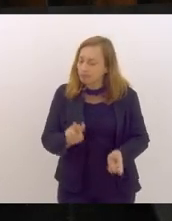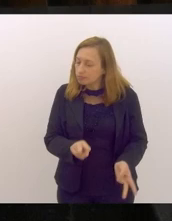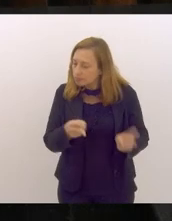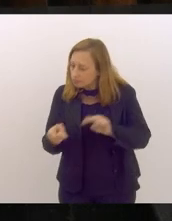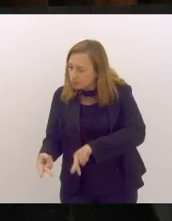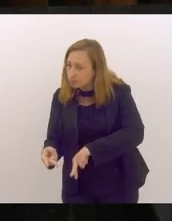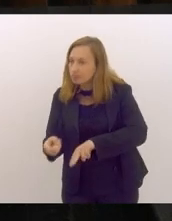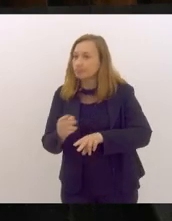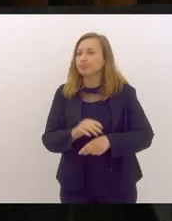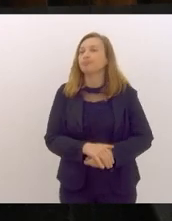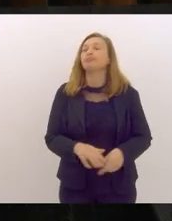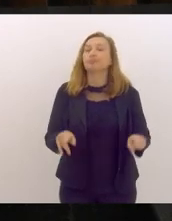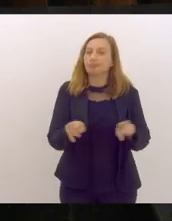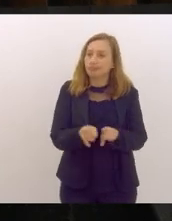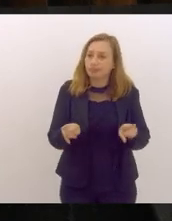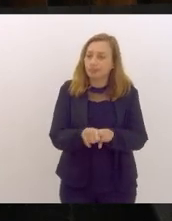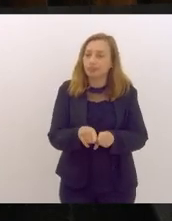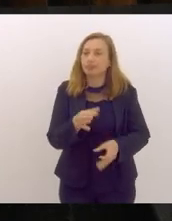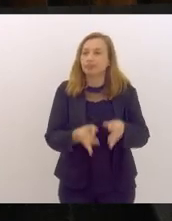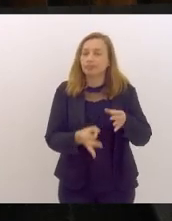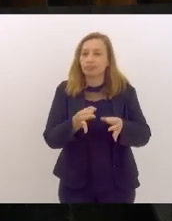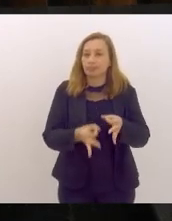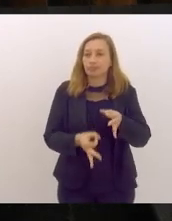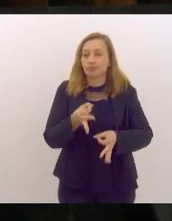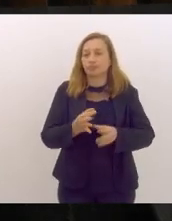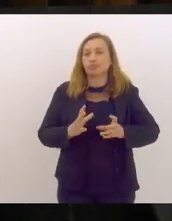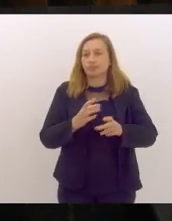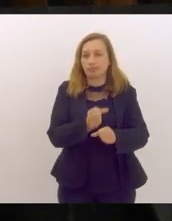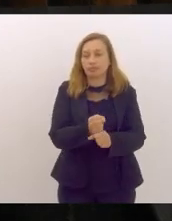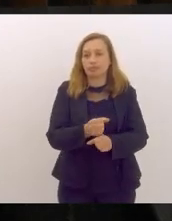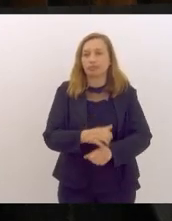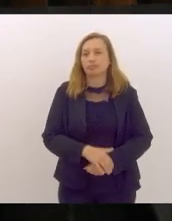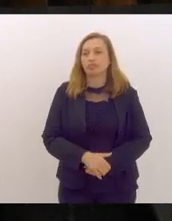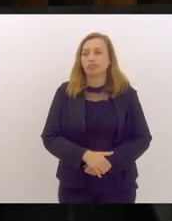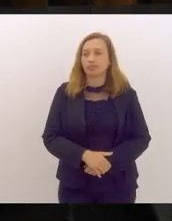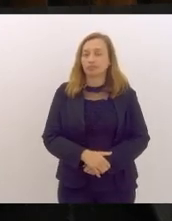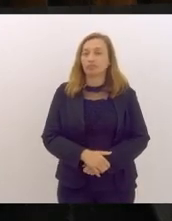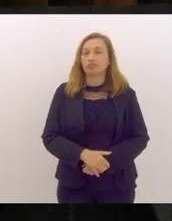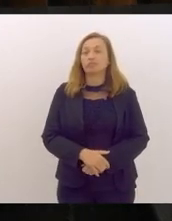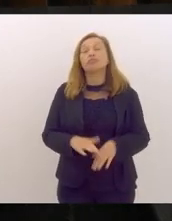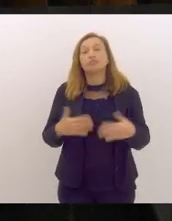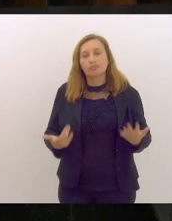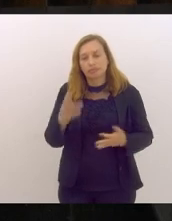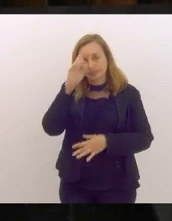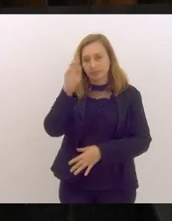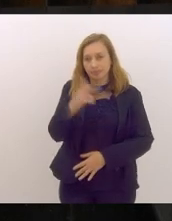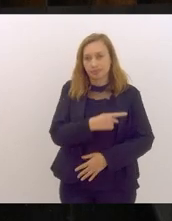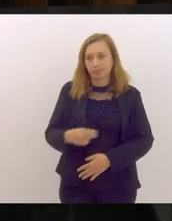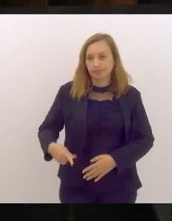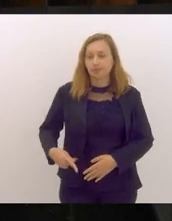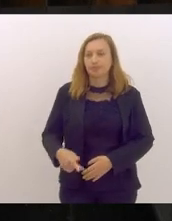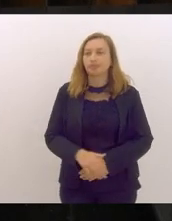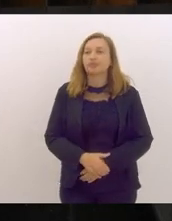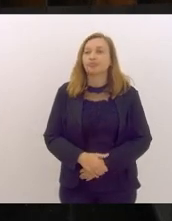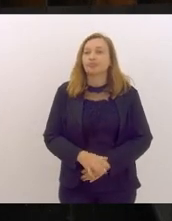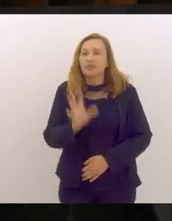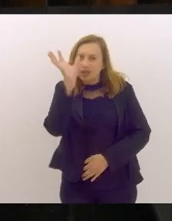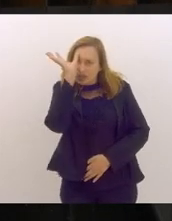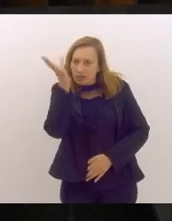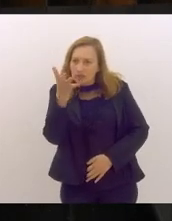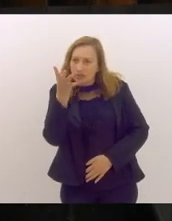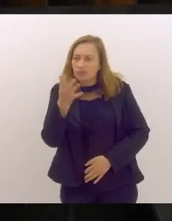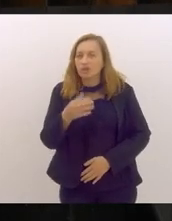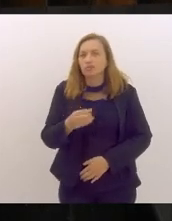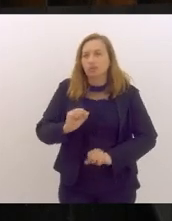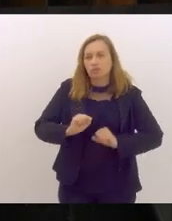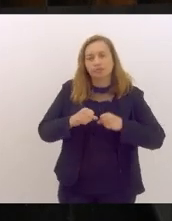encaminhamos também ao Tribunal de Contas. E aí, senhora presidente, resolvemos nos